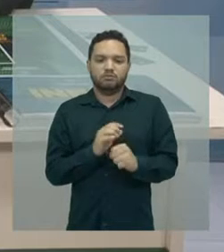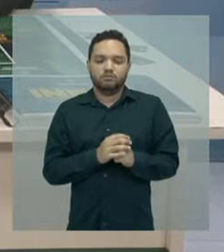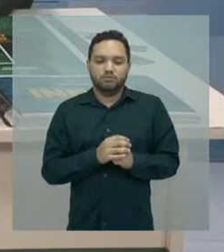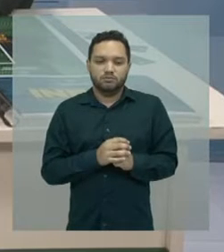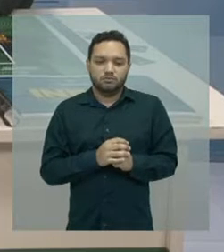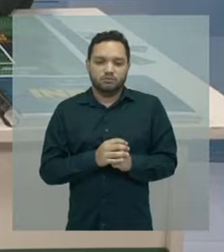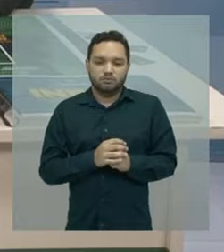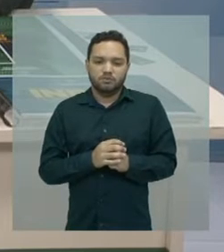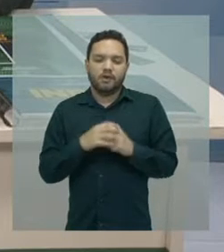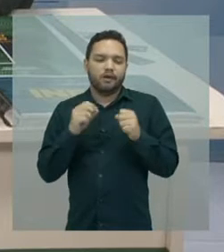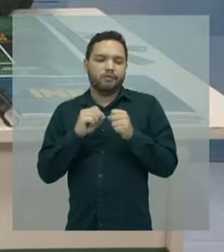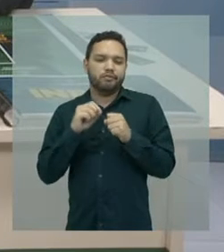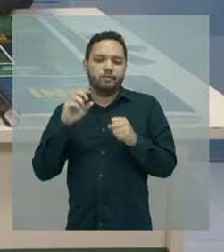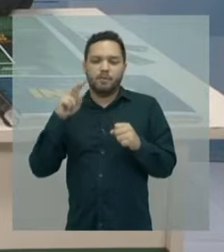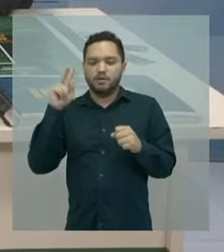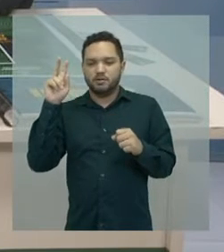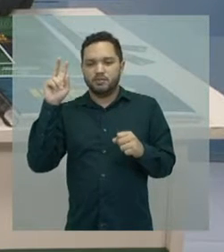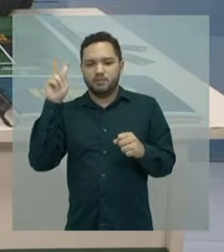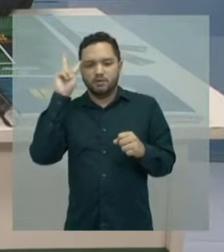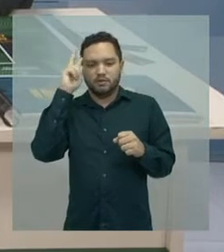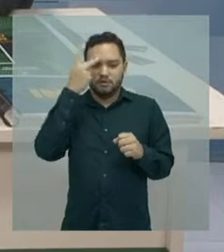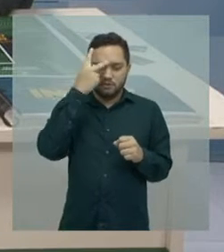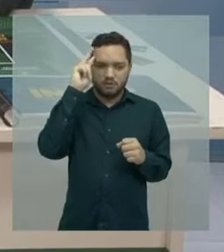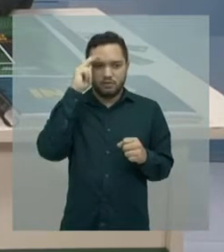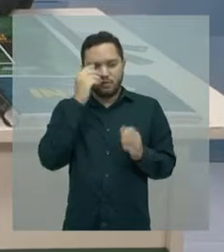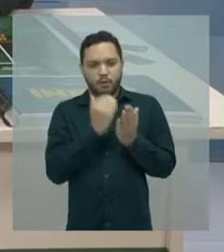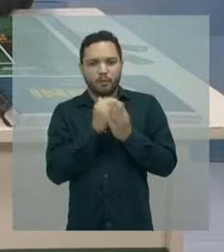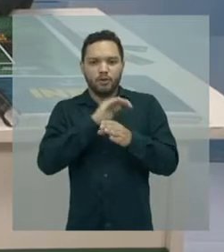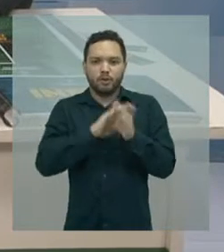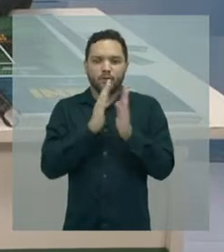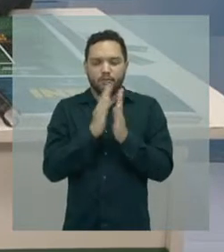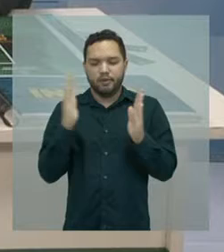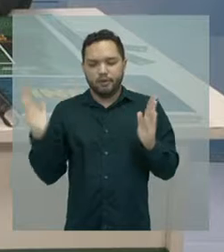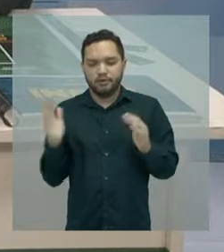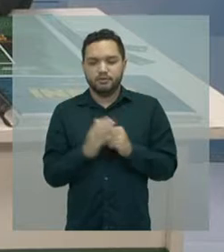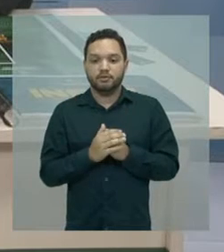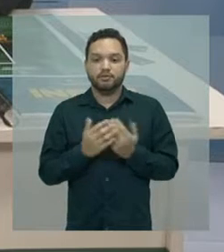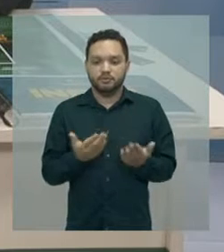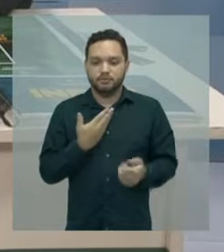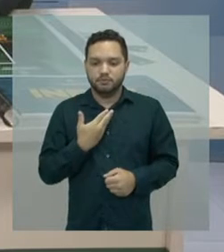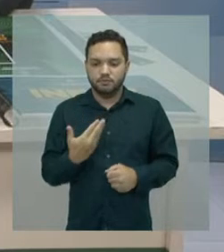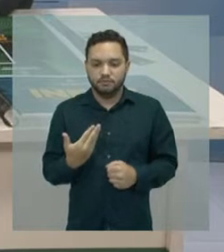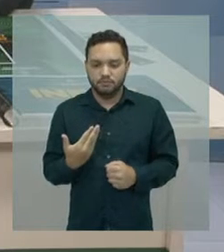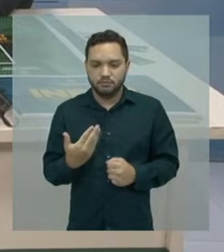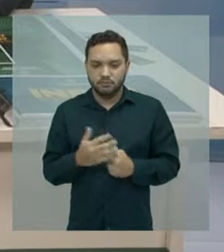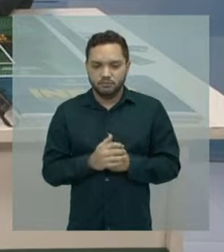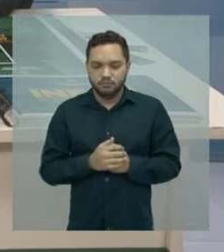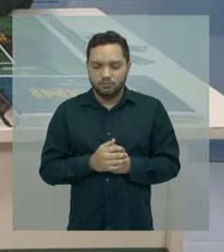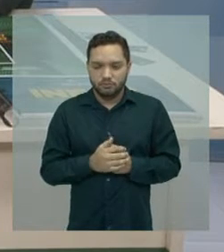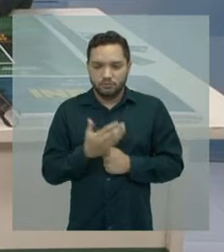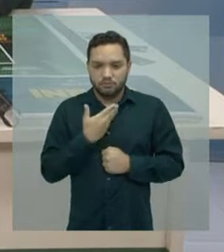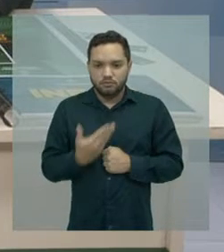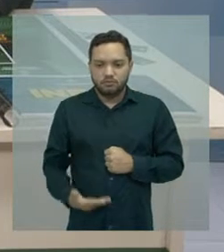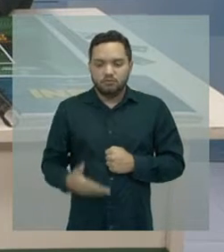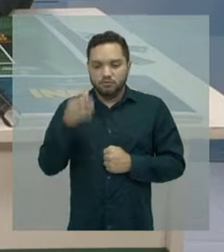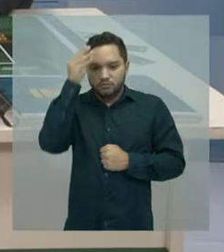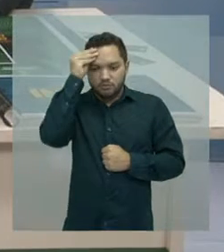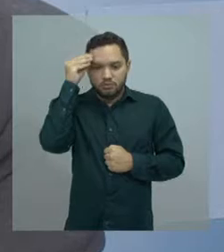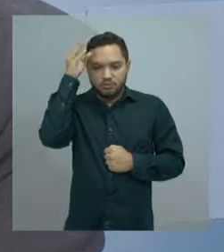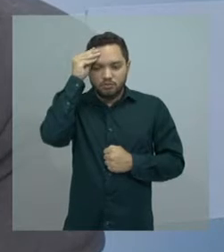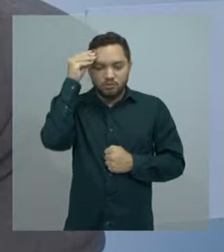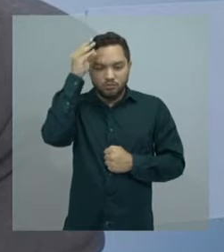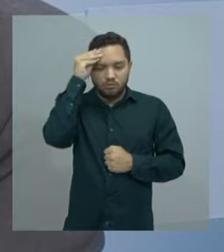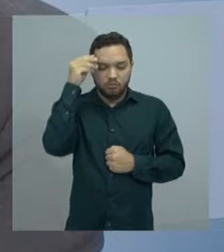já reformularam, já botaram outro prazo, né? Nosso governador já se manifestou